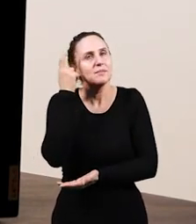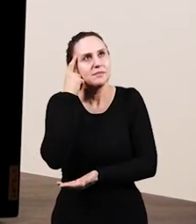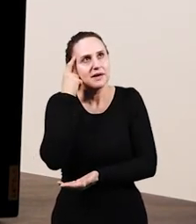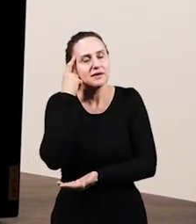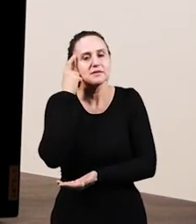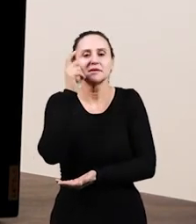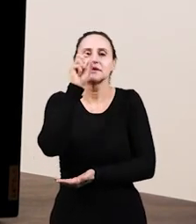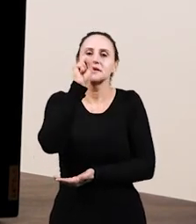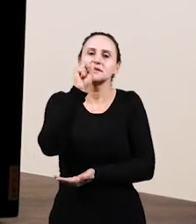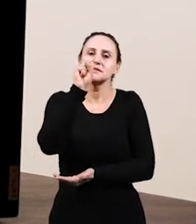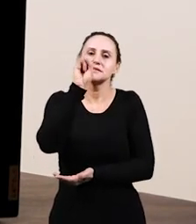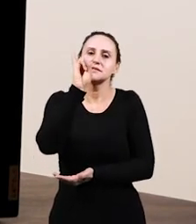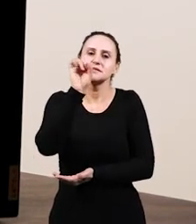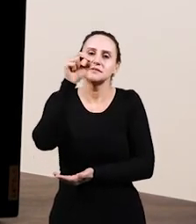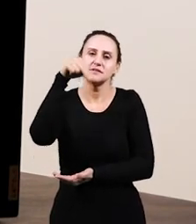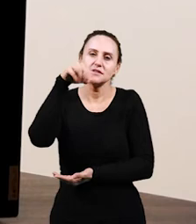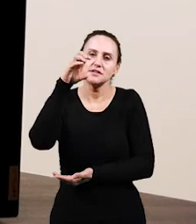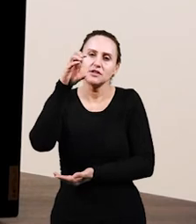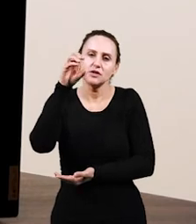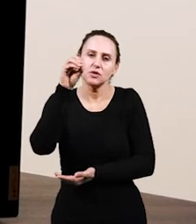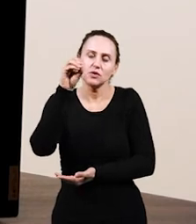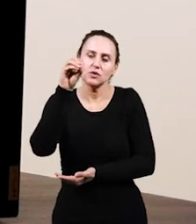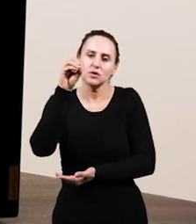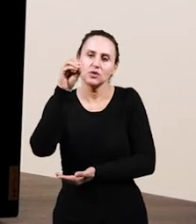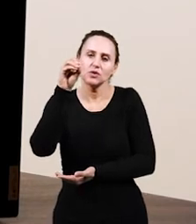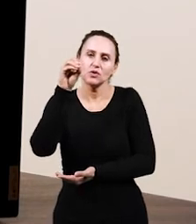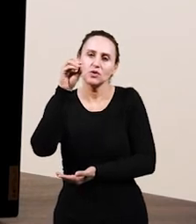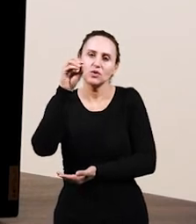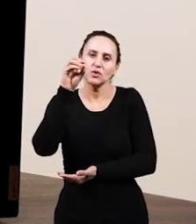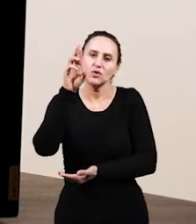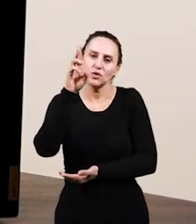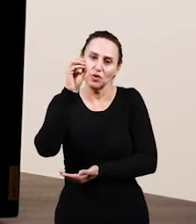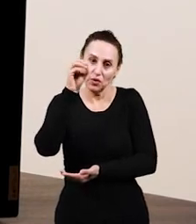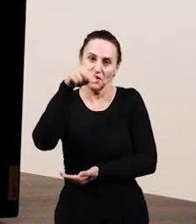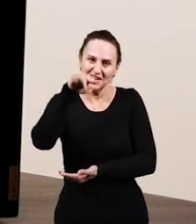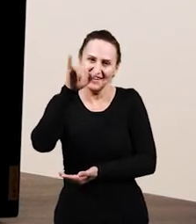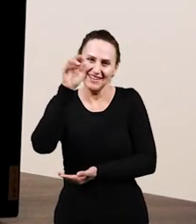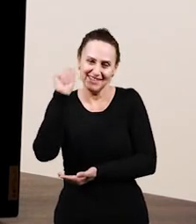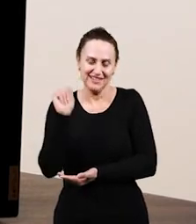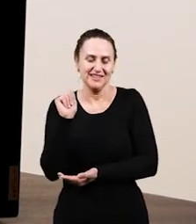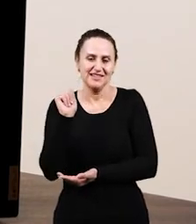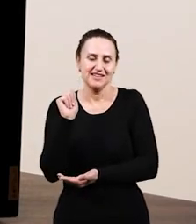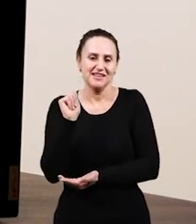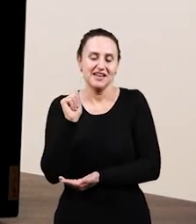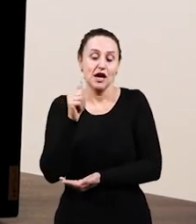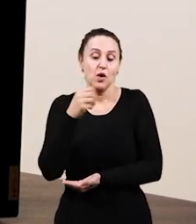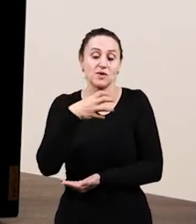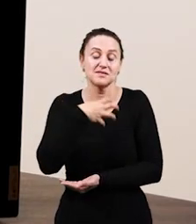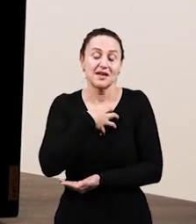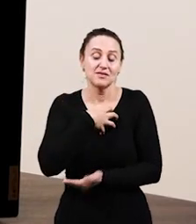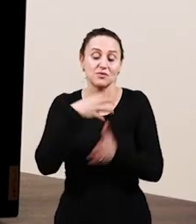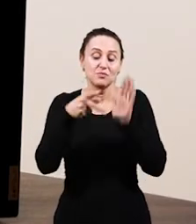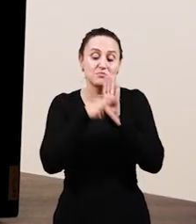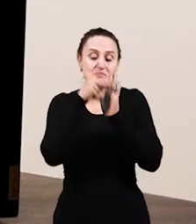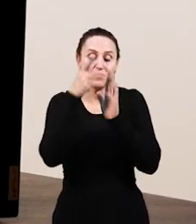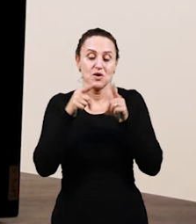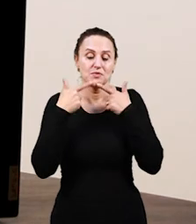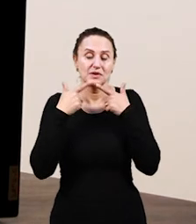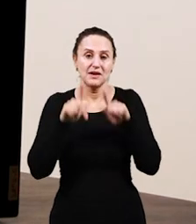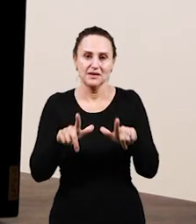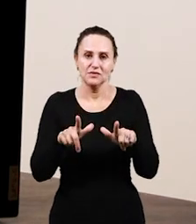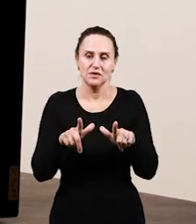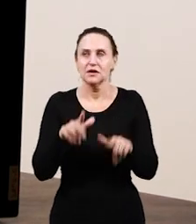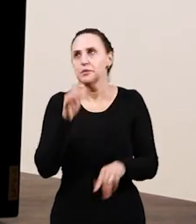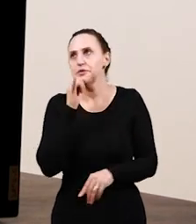o quê que é a sincronia é estudar um determinado estado da língua tal como ela se apresenta no momento por exemplo posso